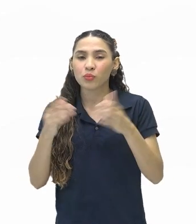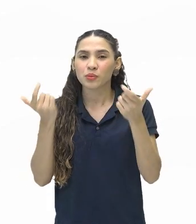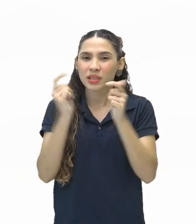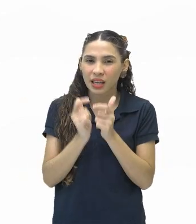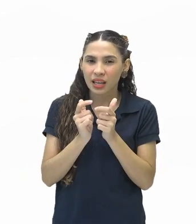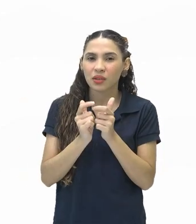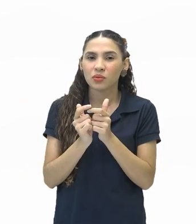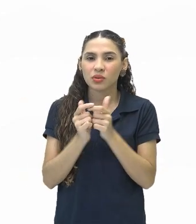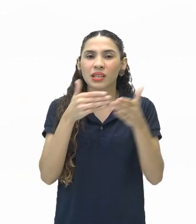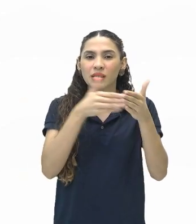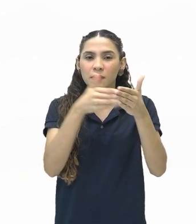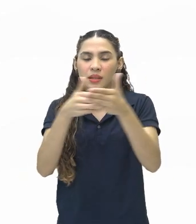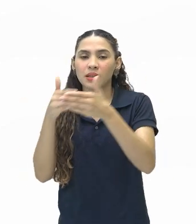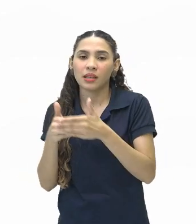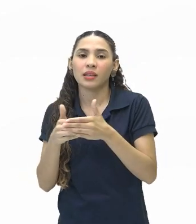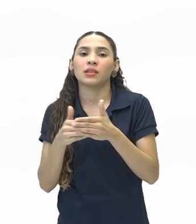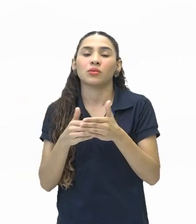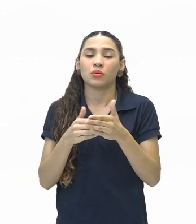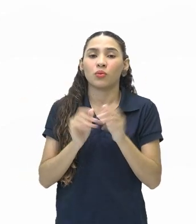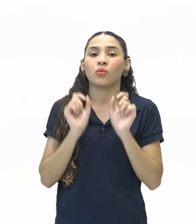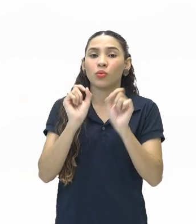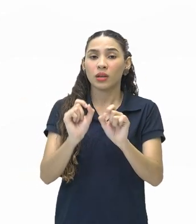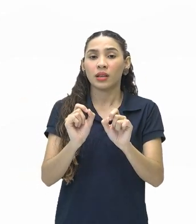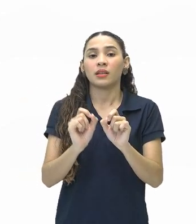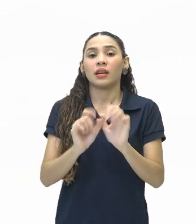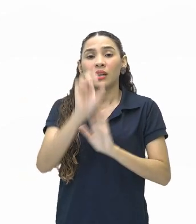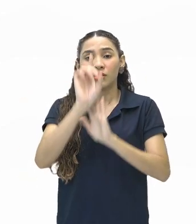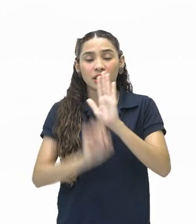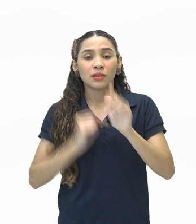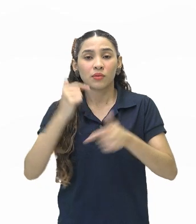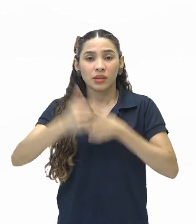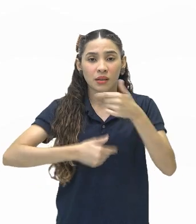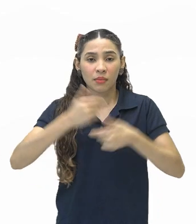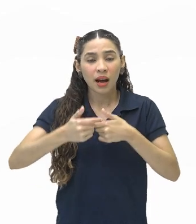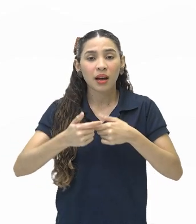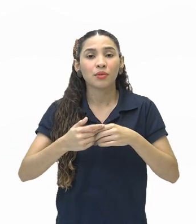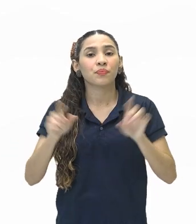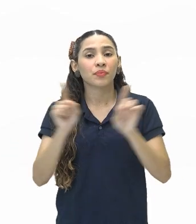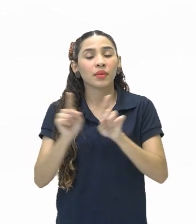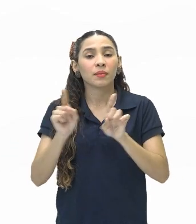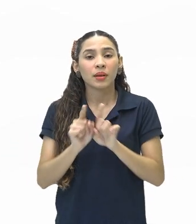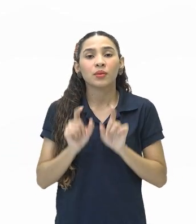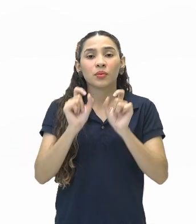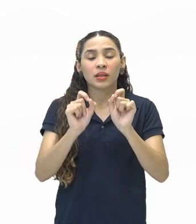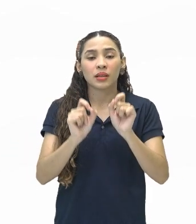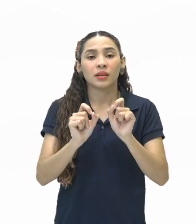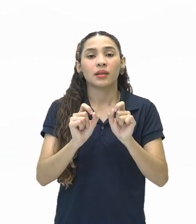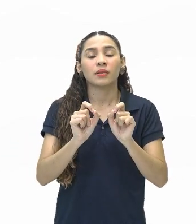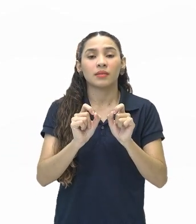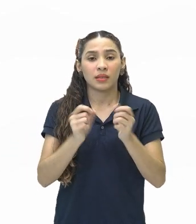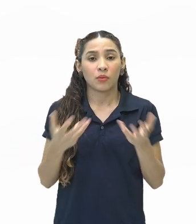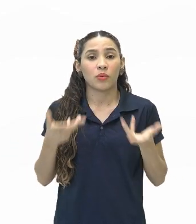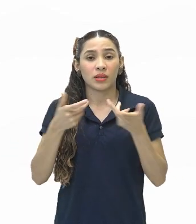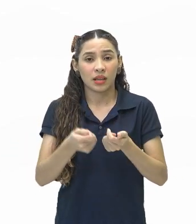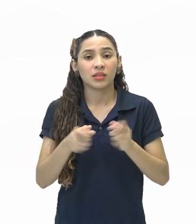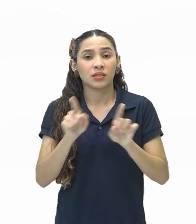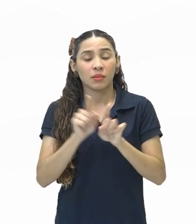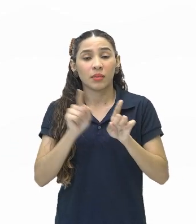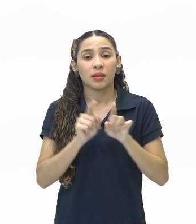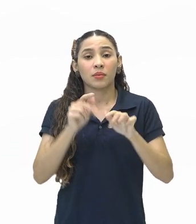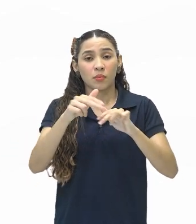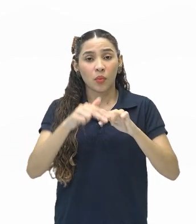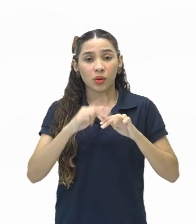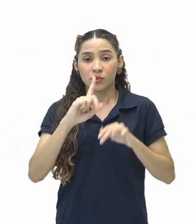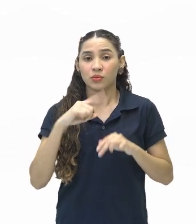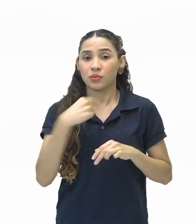minoritários, limitando suas chances de acesso a direitos trabalhistas e a benefícios. Por isso